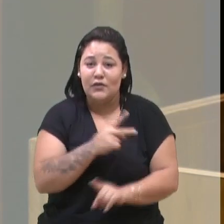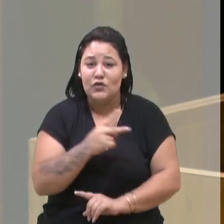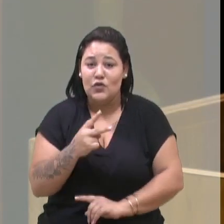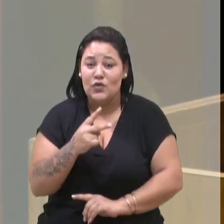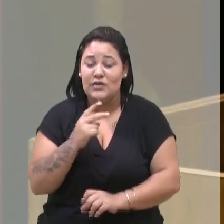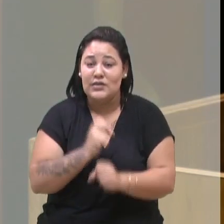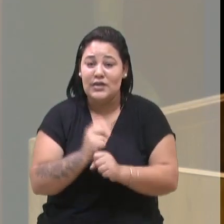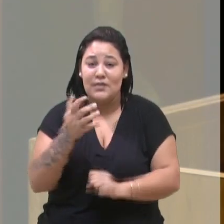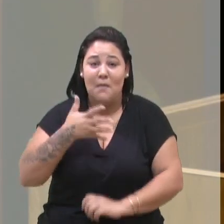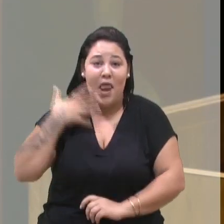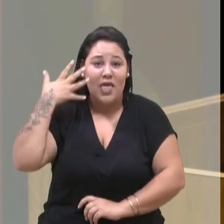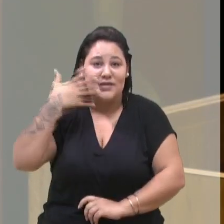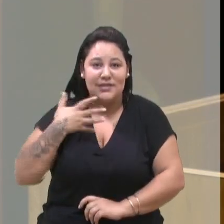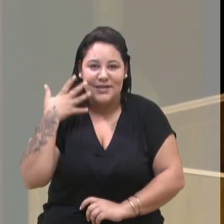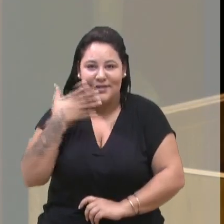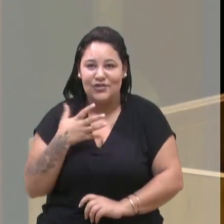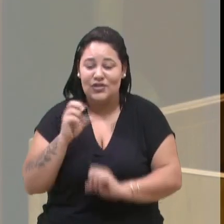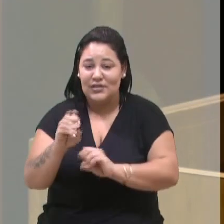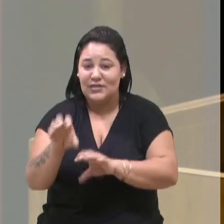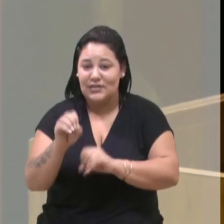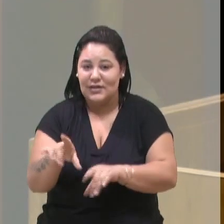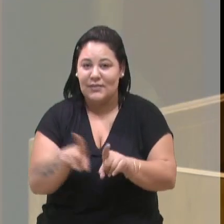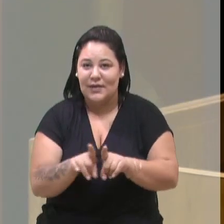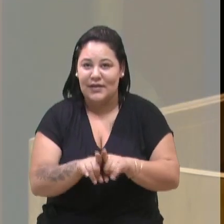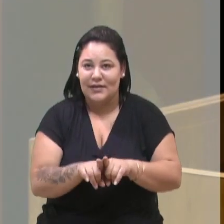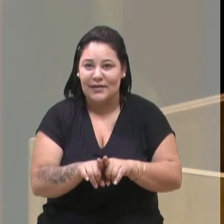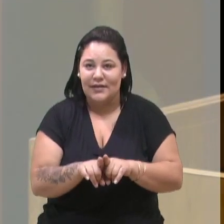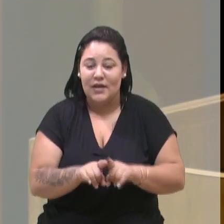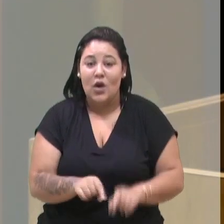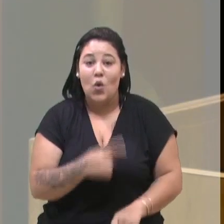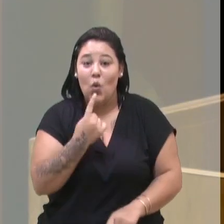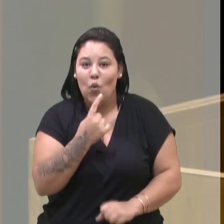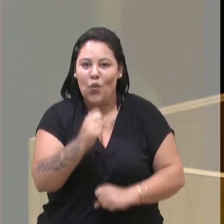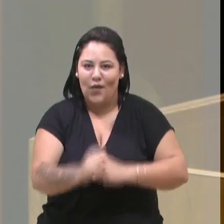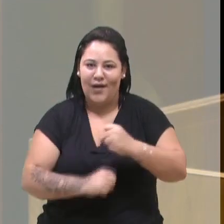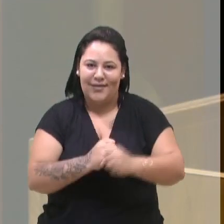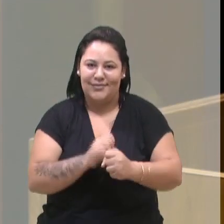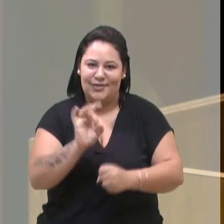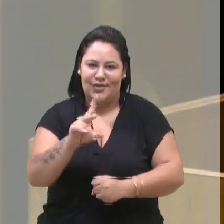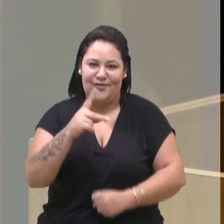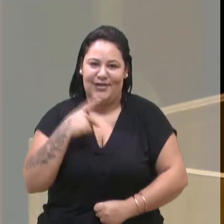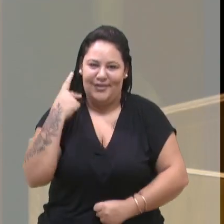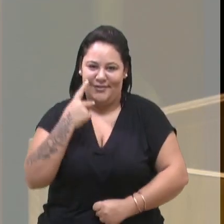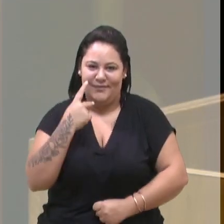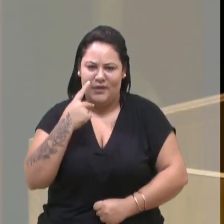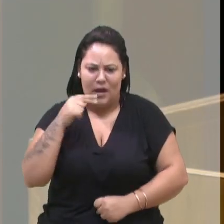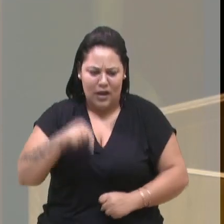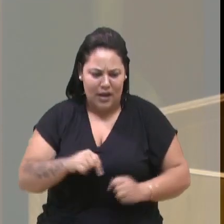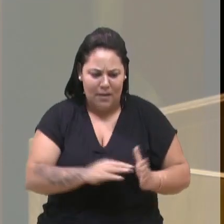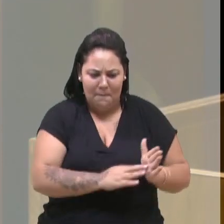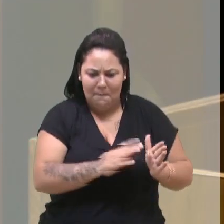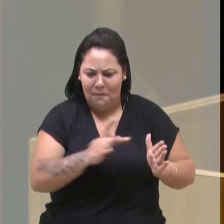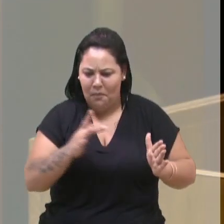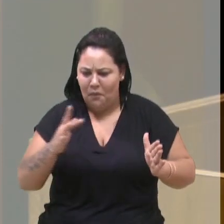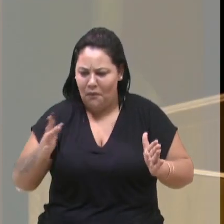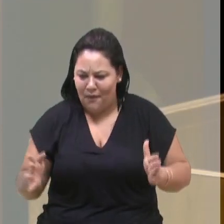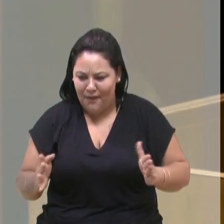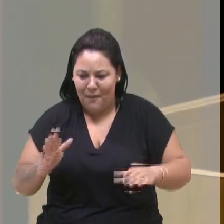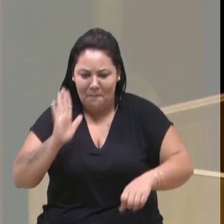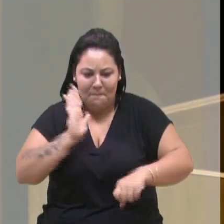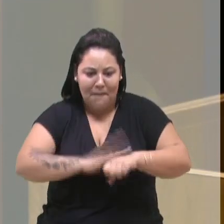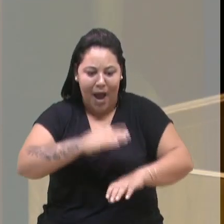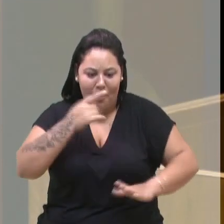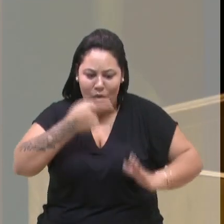como instrutor e apenas um ano como vereador. E esse um ano como vereador foi mais intenso do que todos